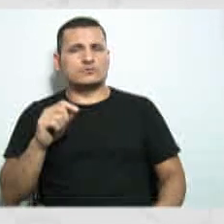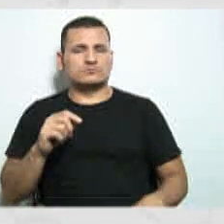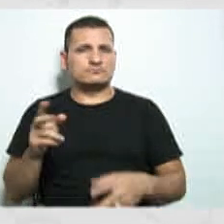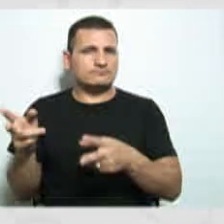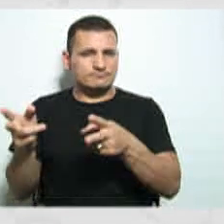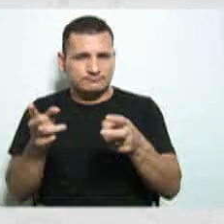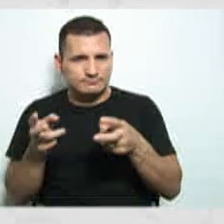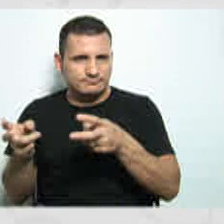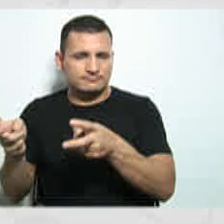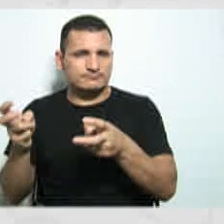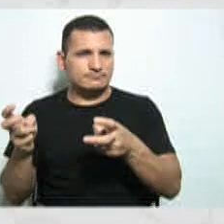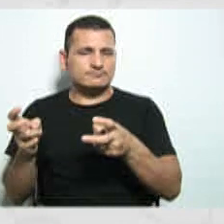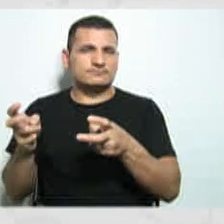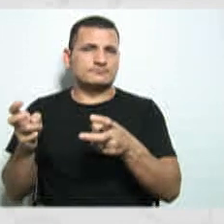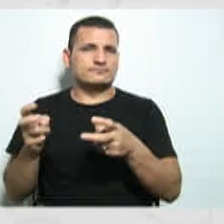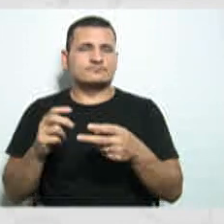ser